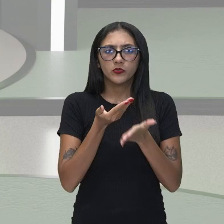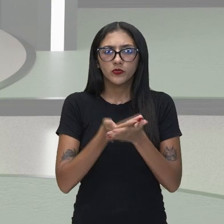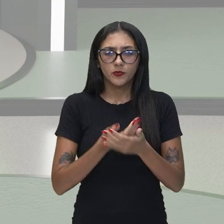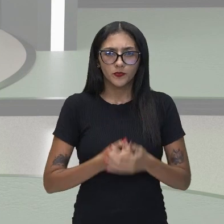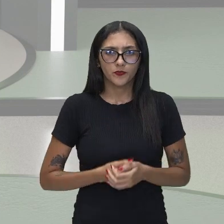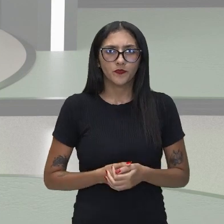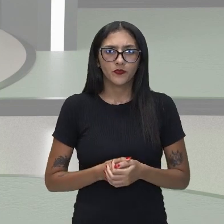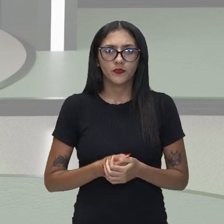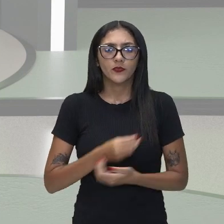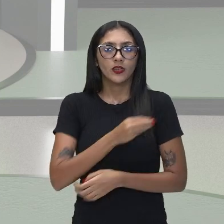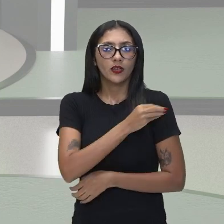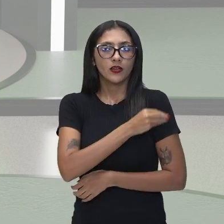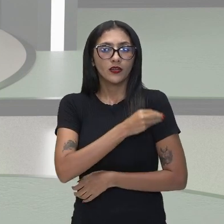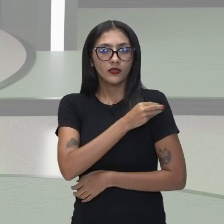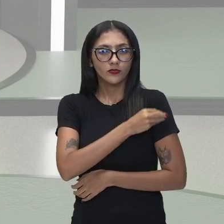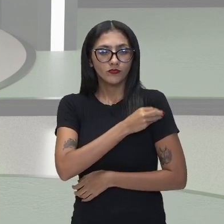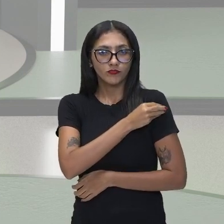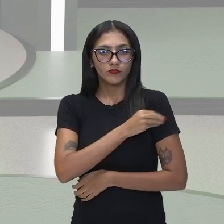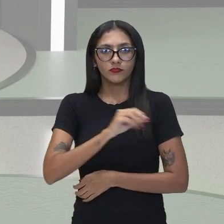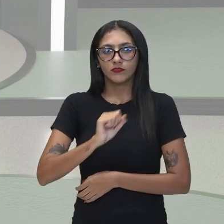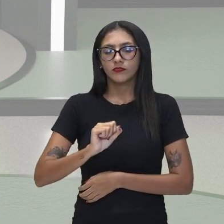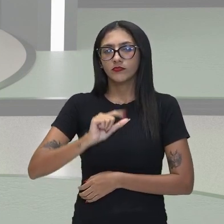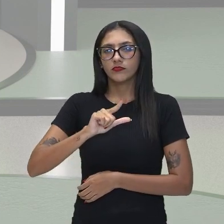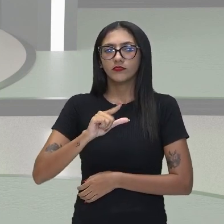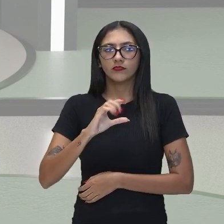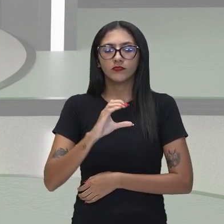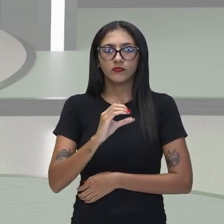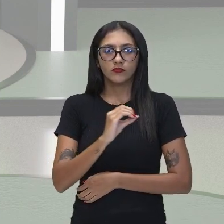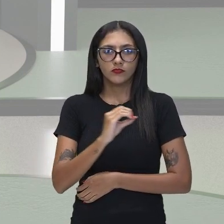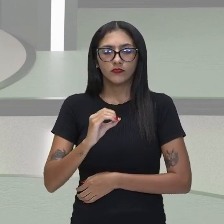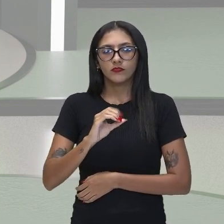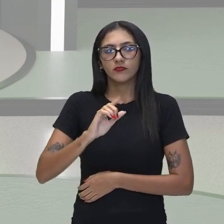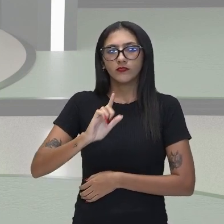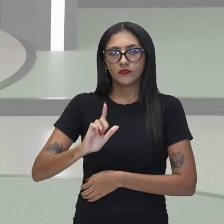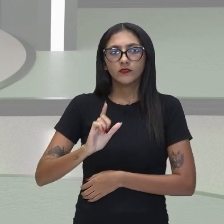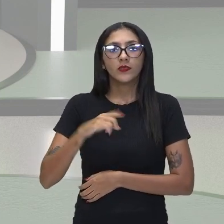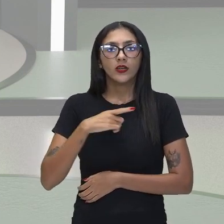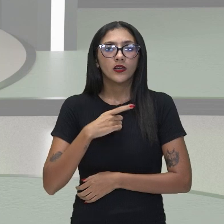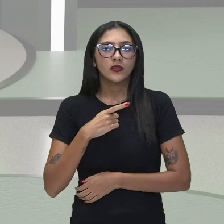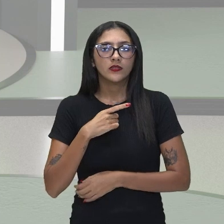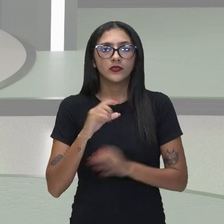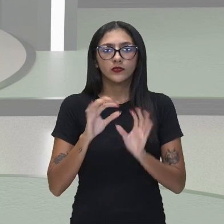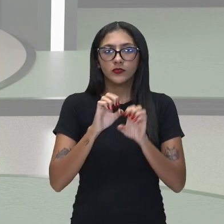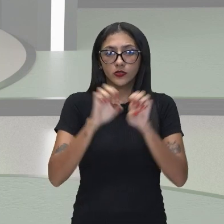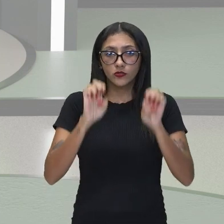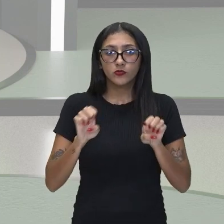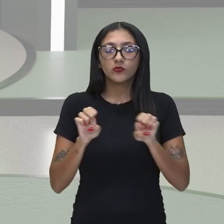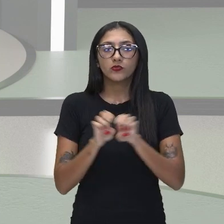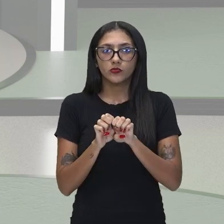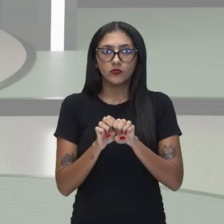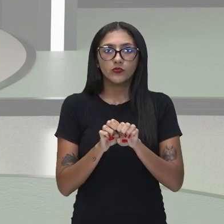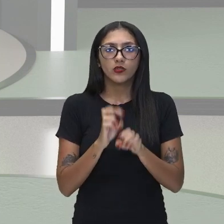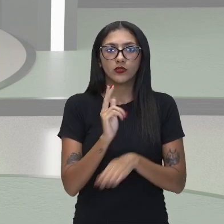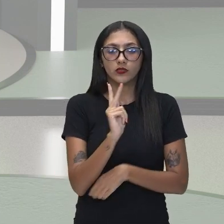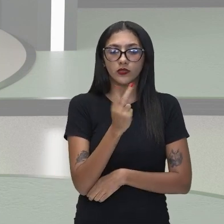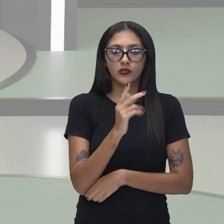função álcool. A função álcool tem aqui a hidroxila ligada a um